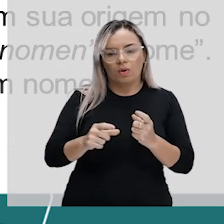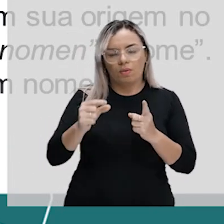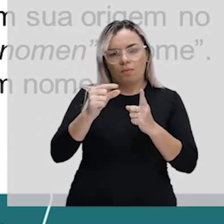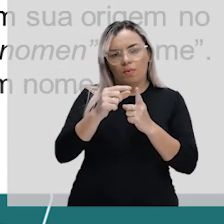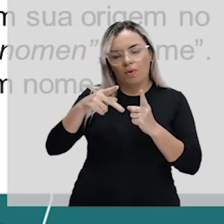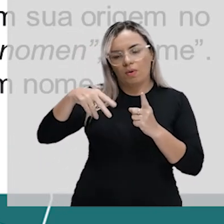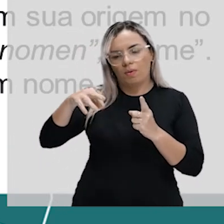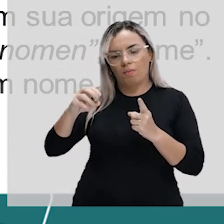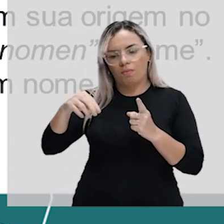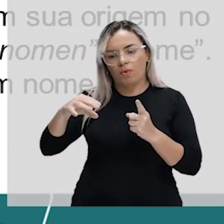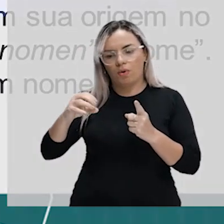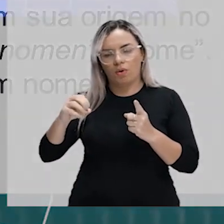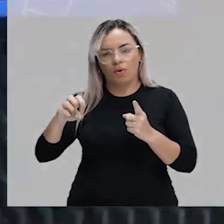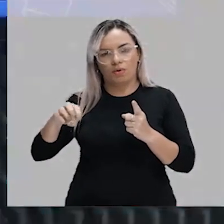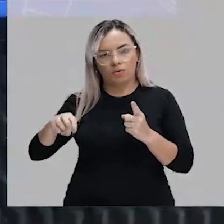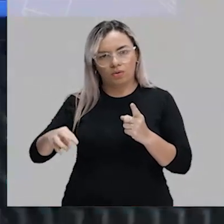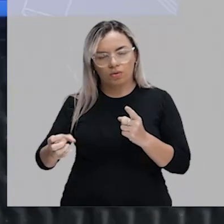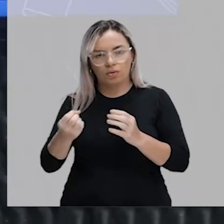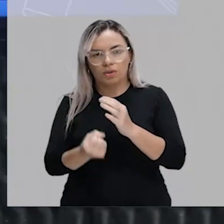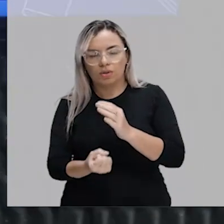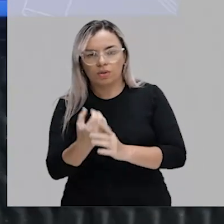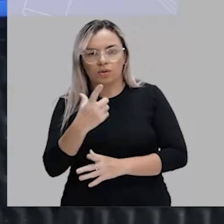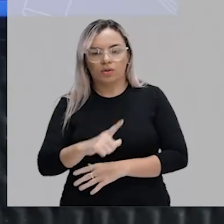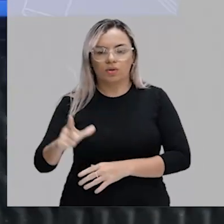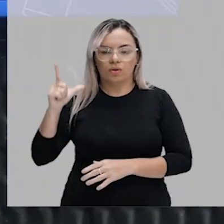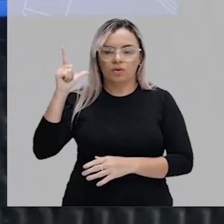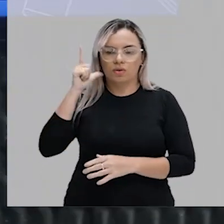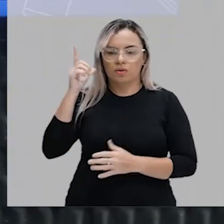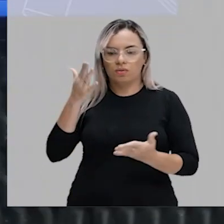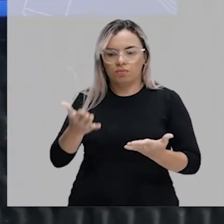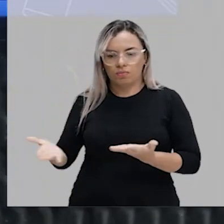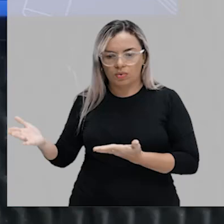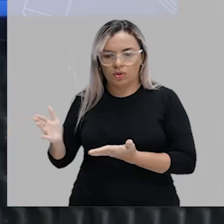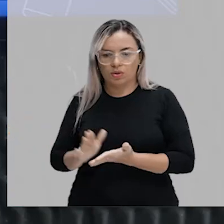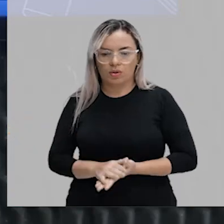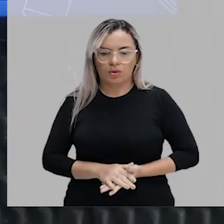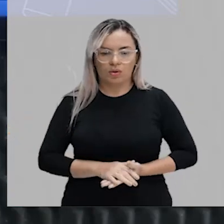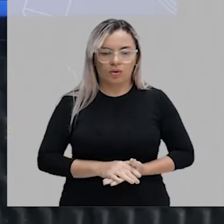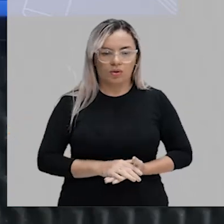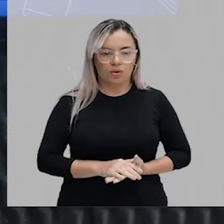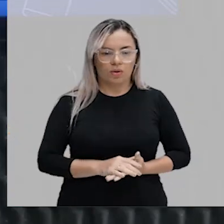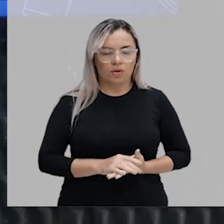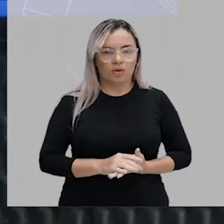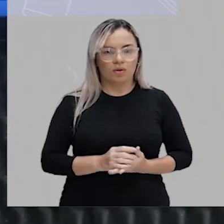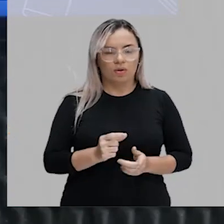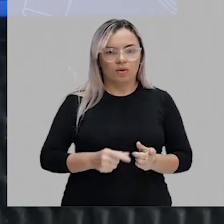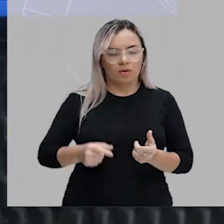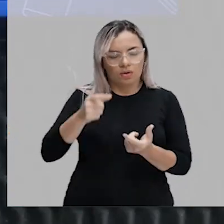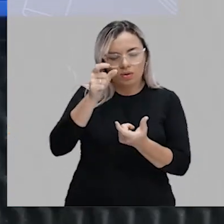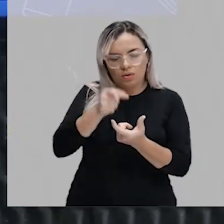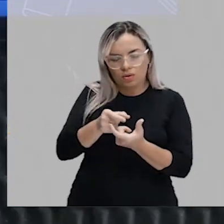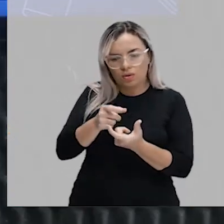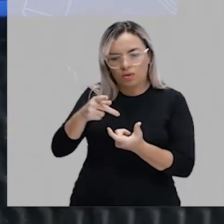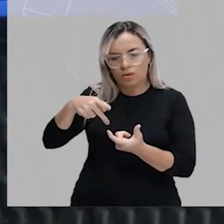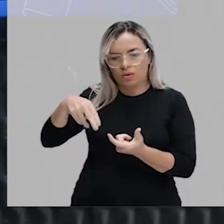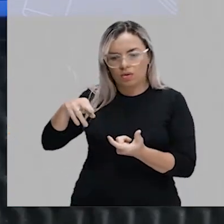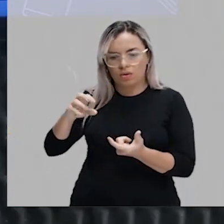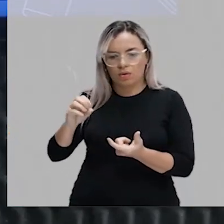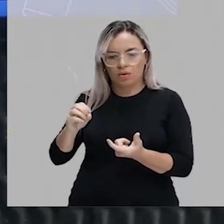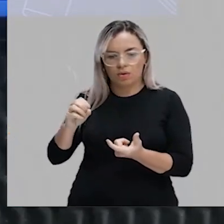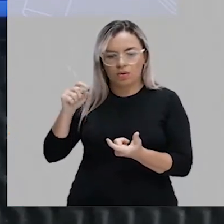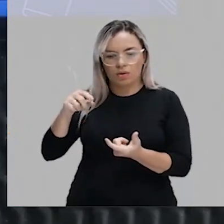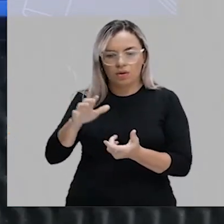tem sua origem no latim pronomen, sendo que pro significa em lugar de